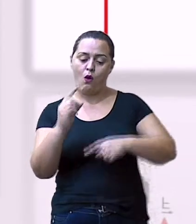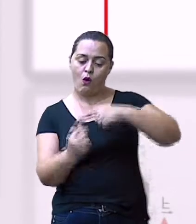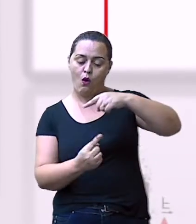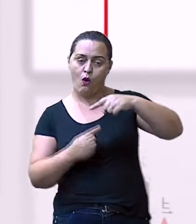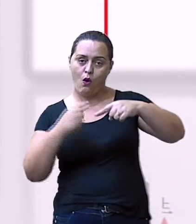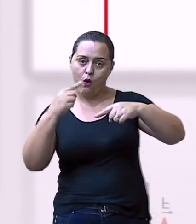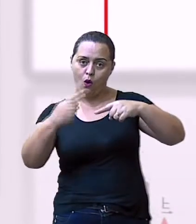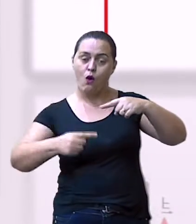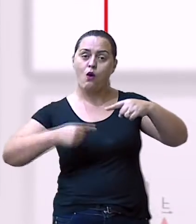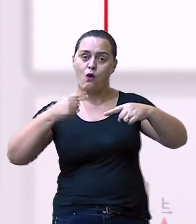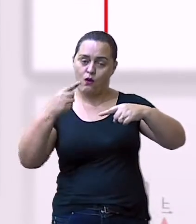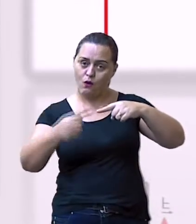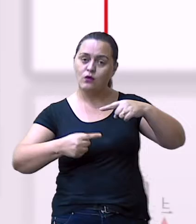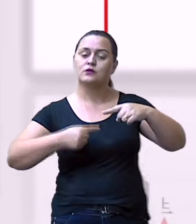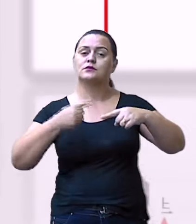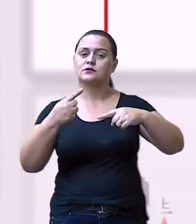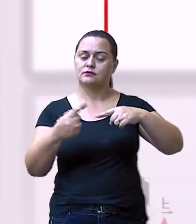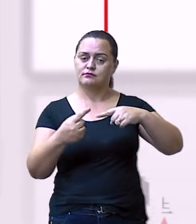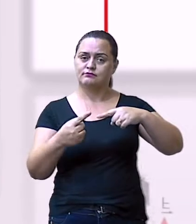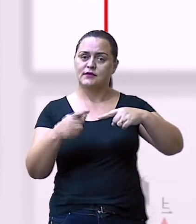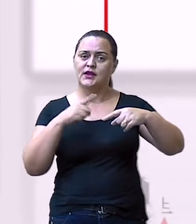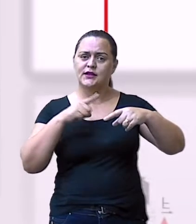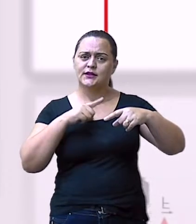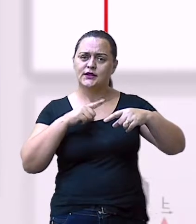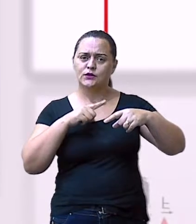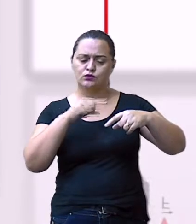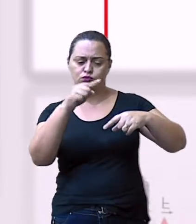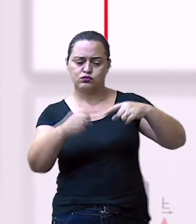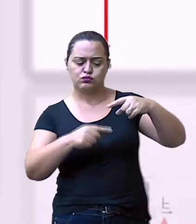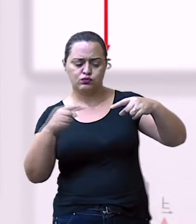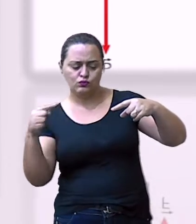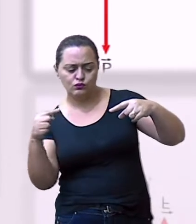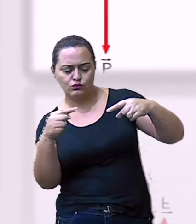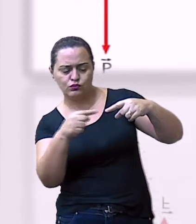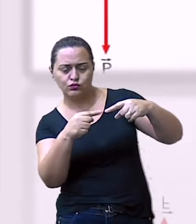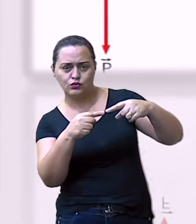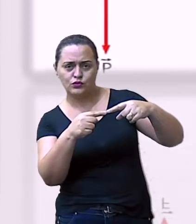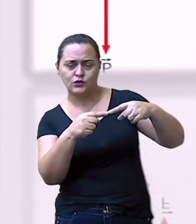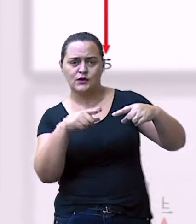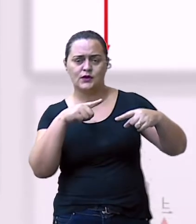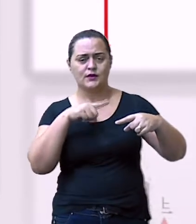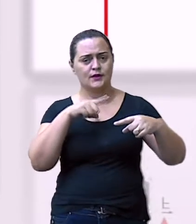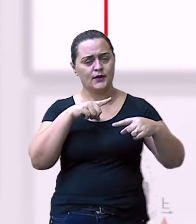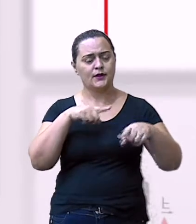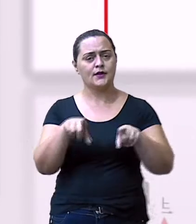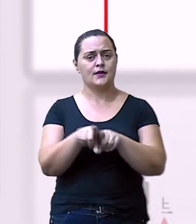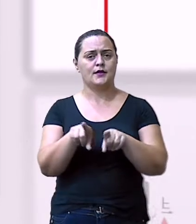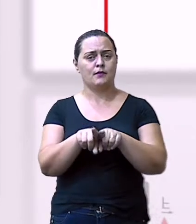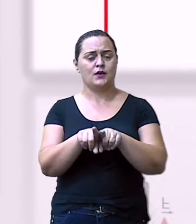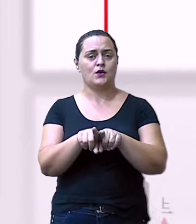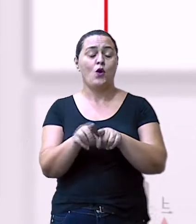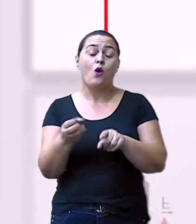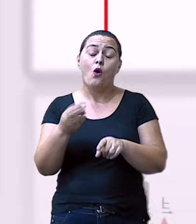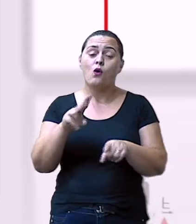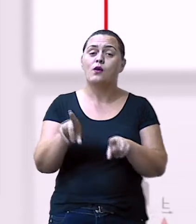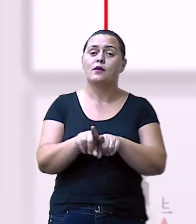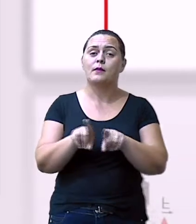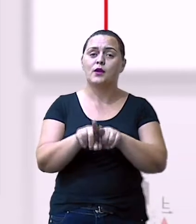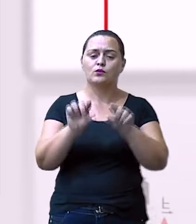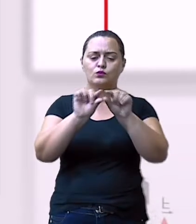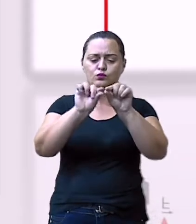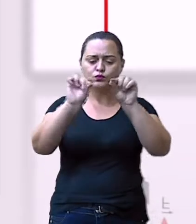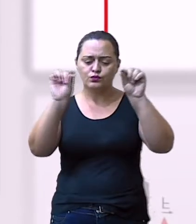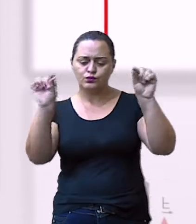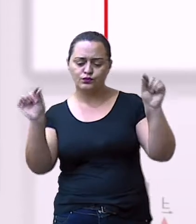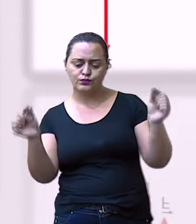central e possui um sulco por onde passa uma corda ou um fio flexível.